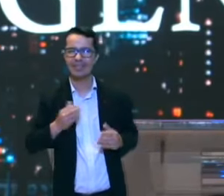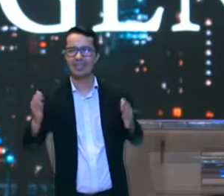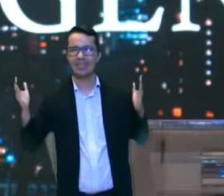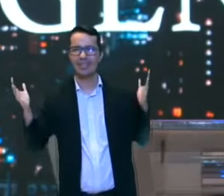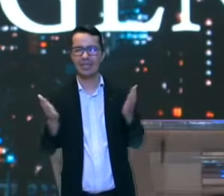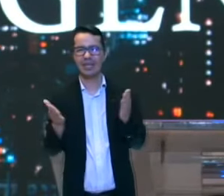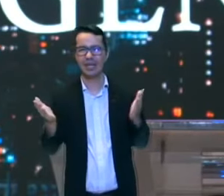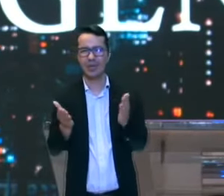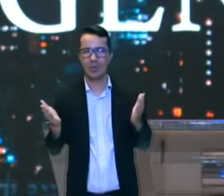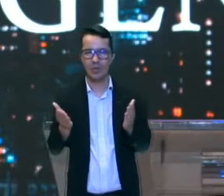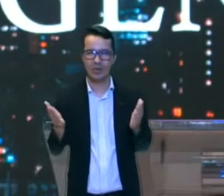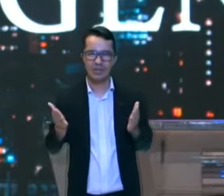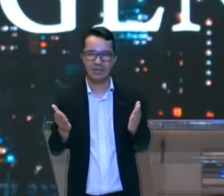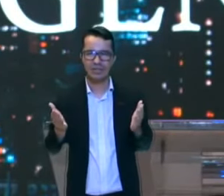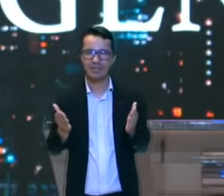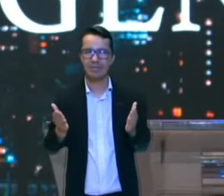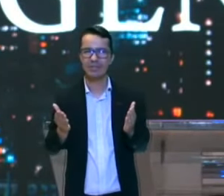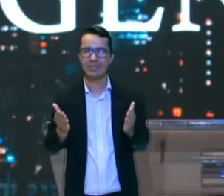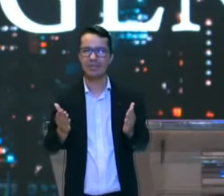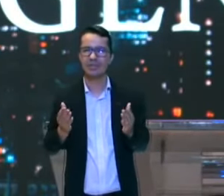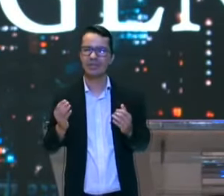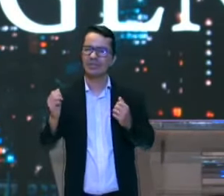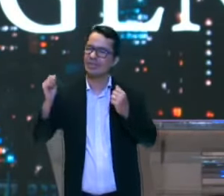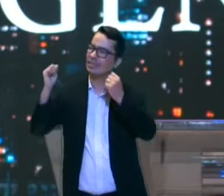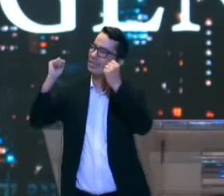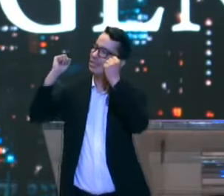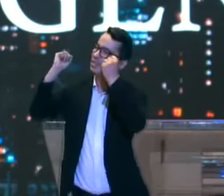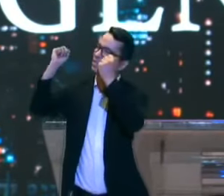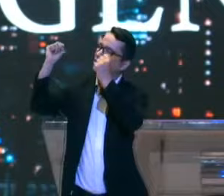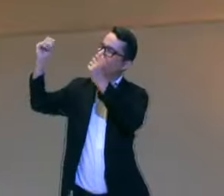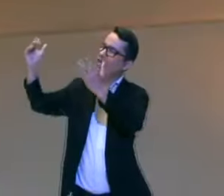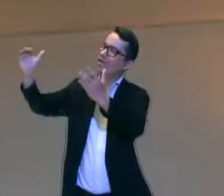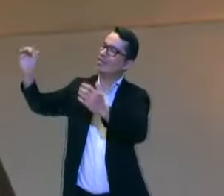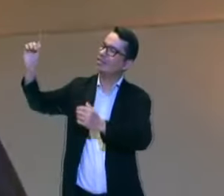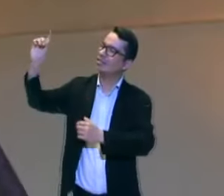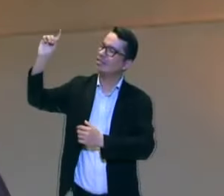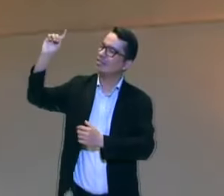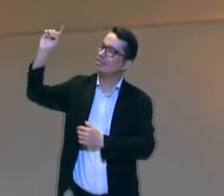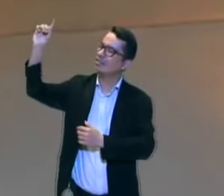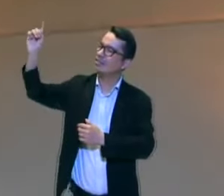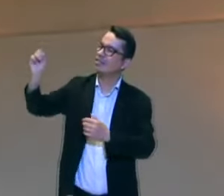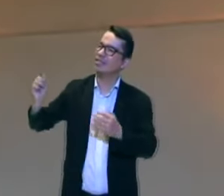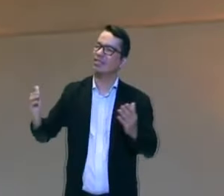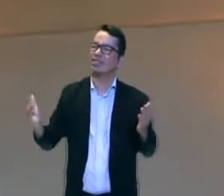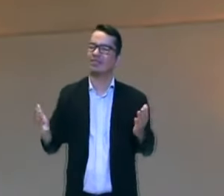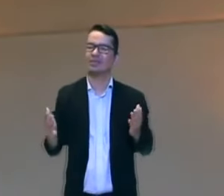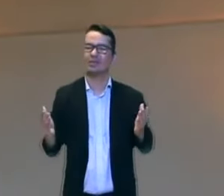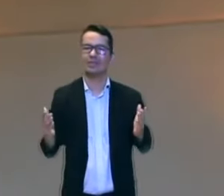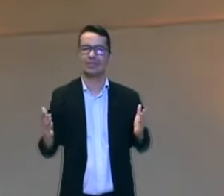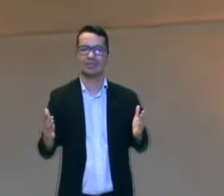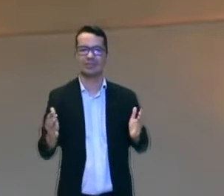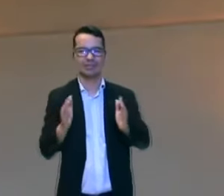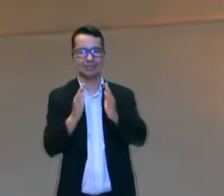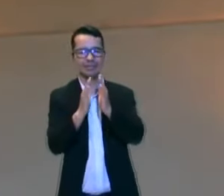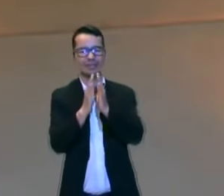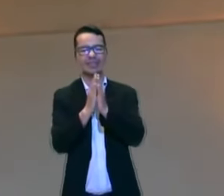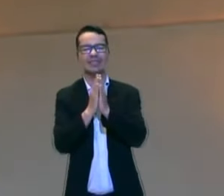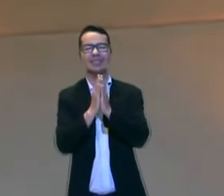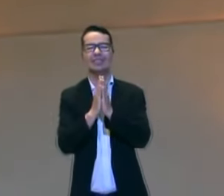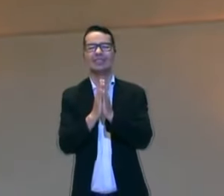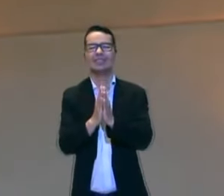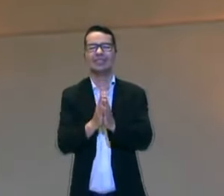agora eu entrego ao Senhor. Chega, não quero. Pai, eu quero clamar agora que